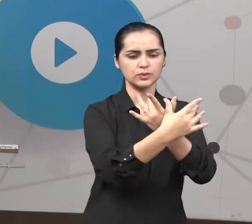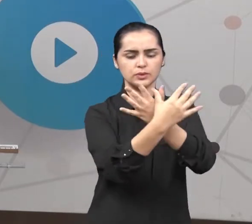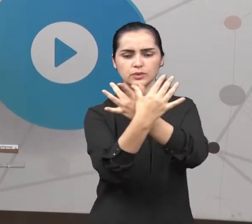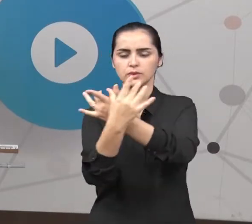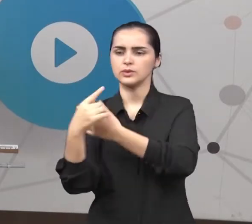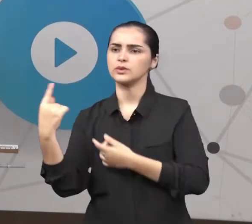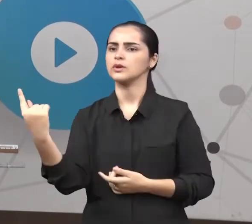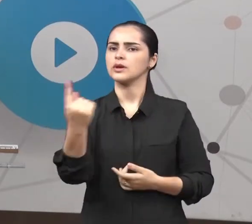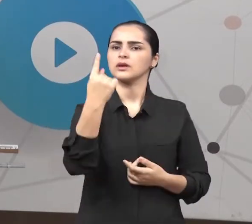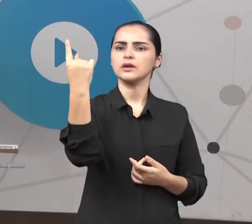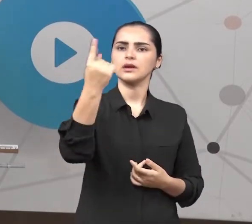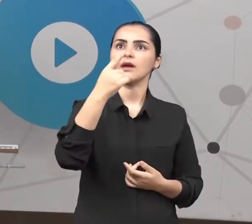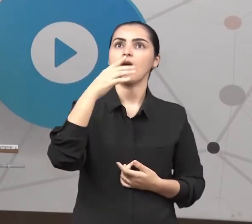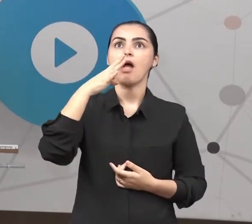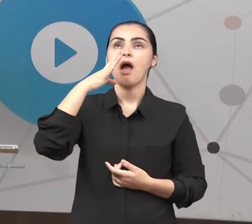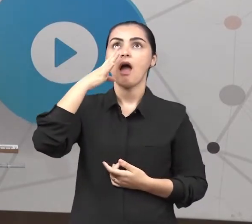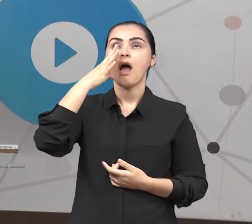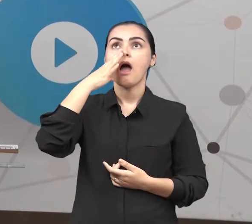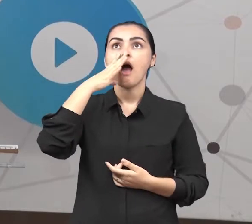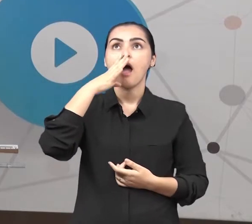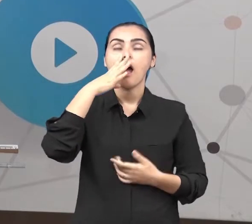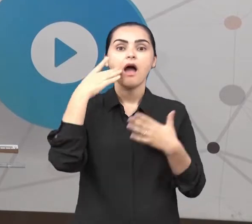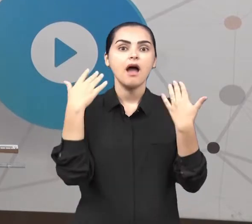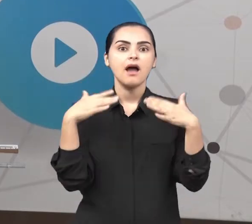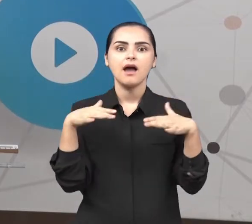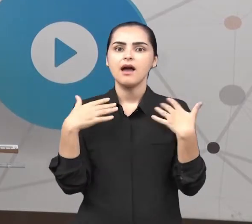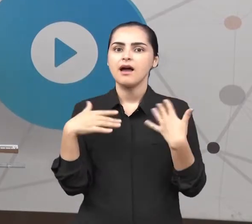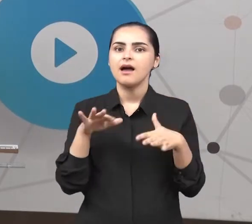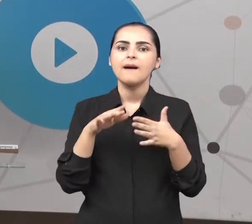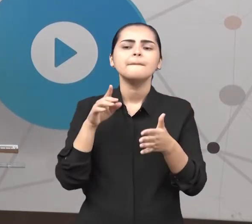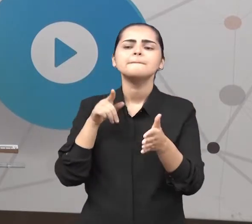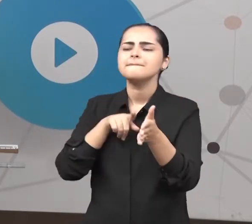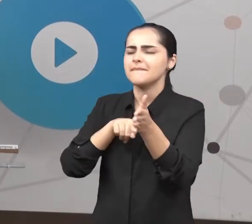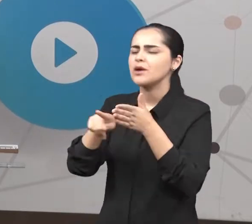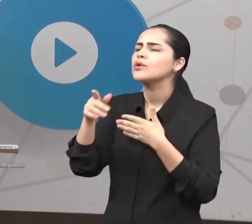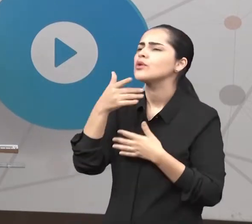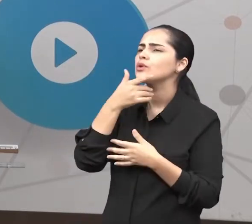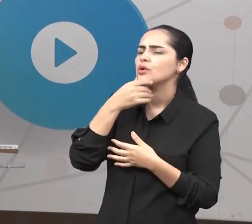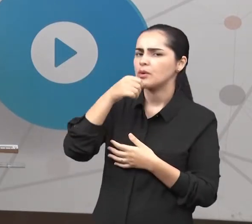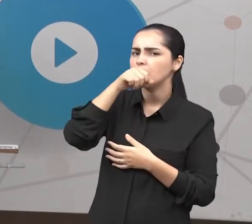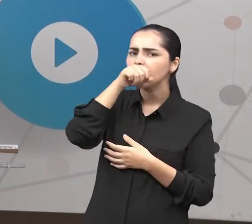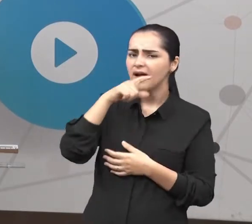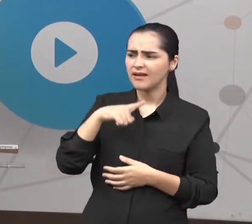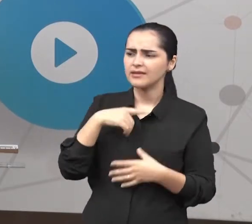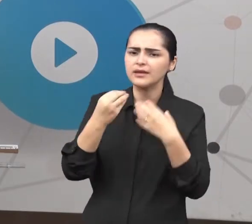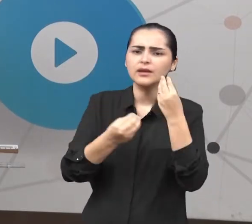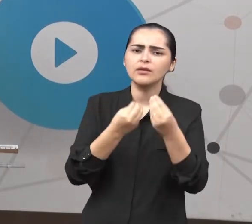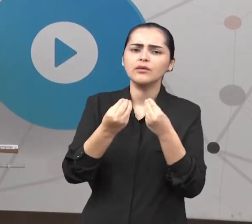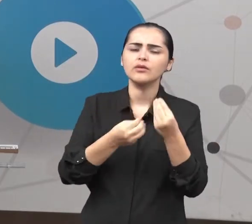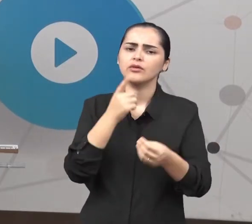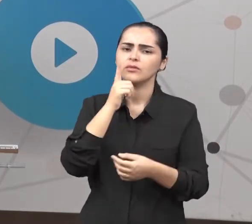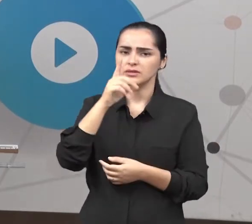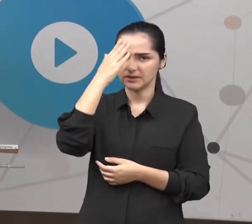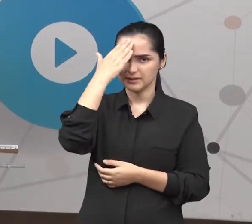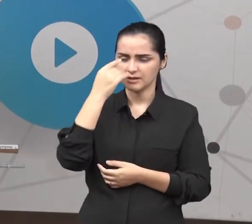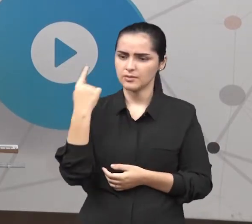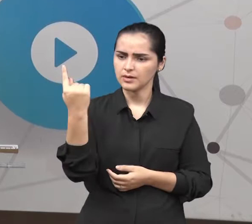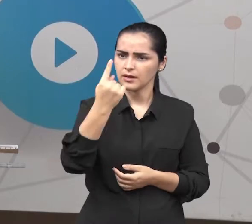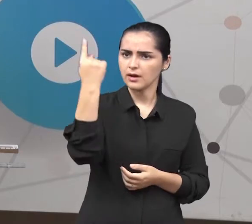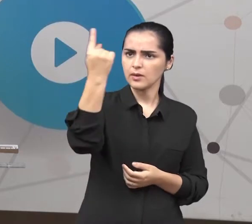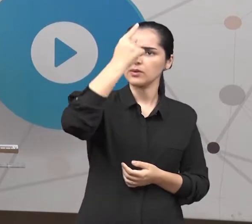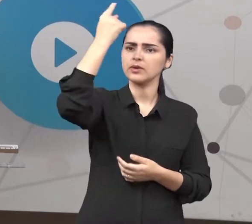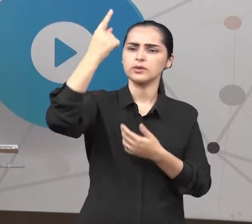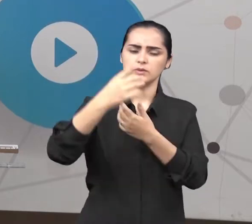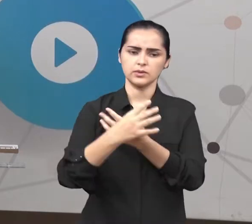pai se havia alguma forma de medir a altura que essa borboleta estava